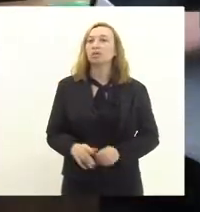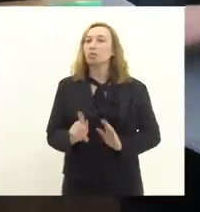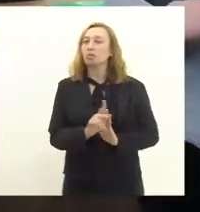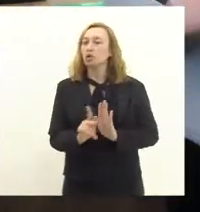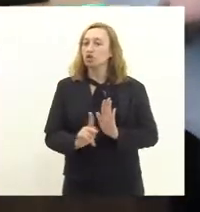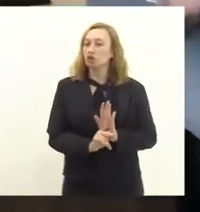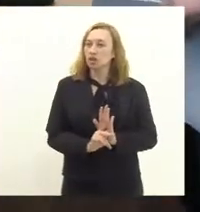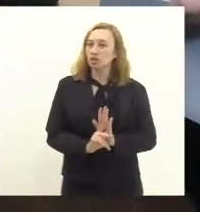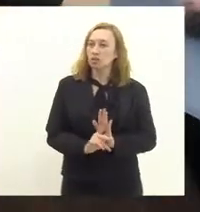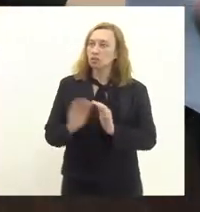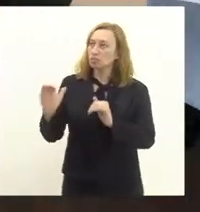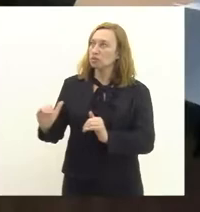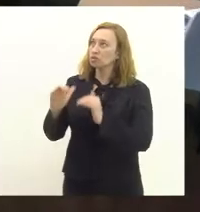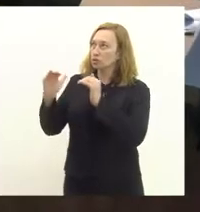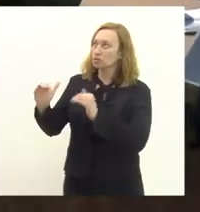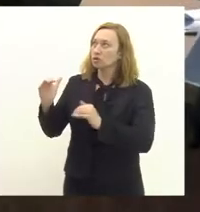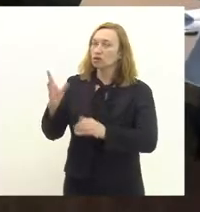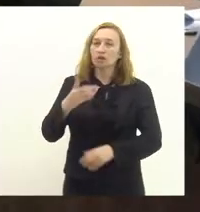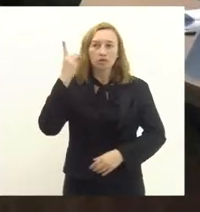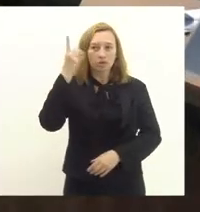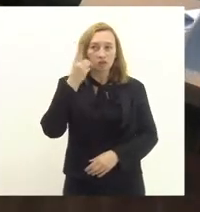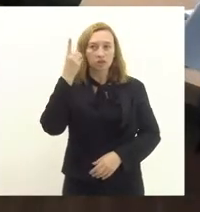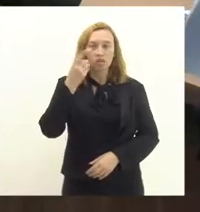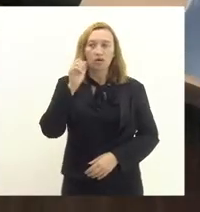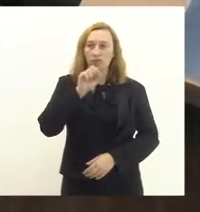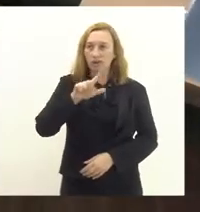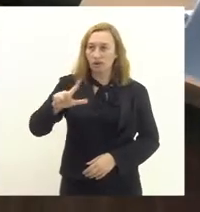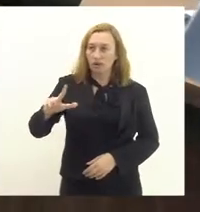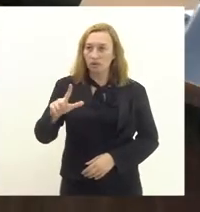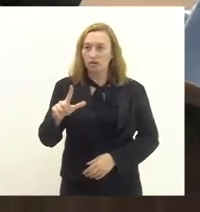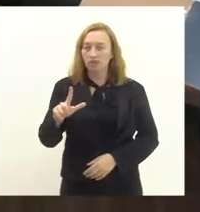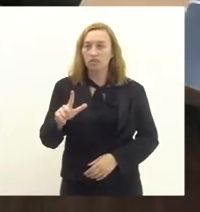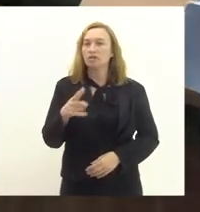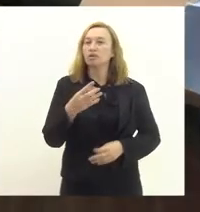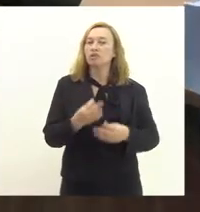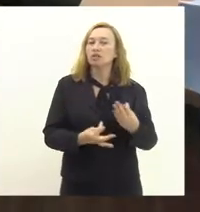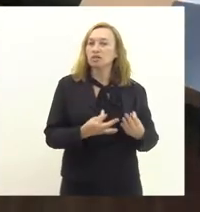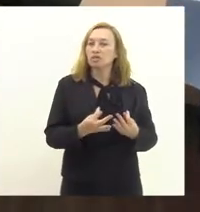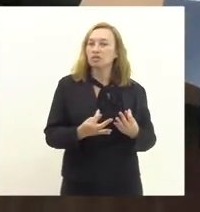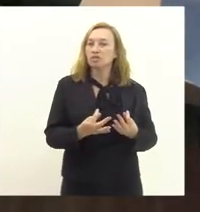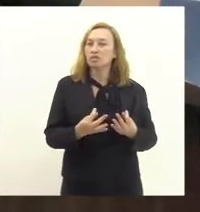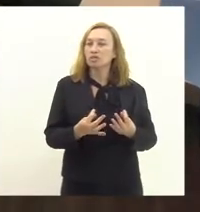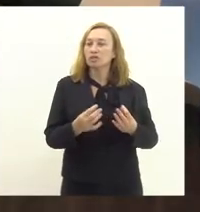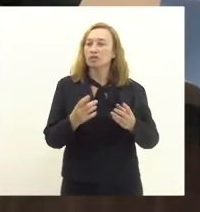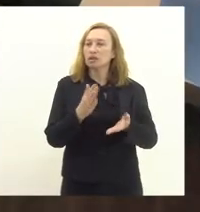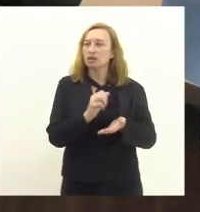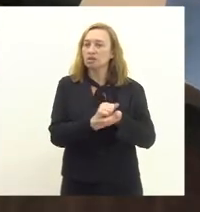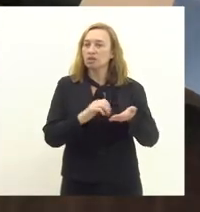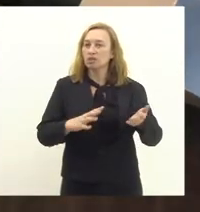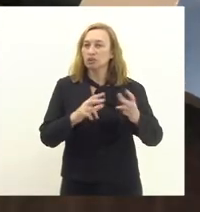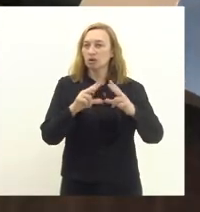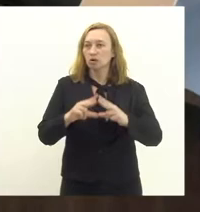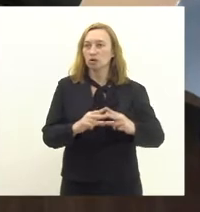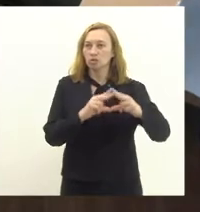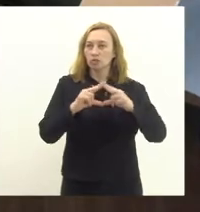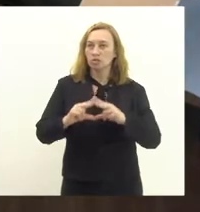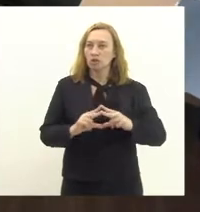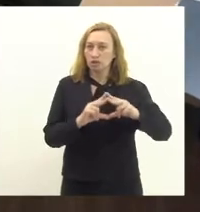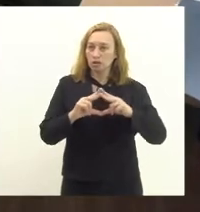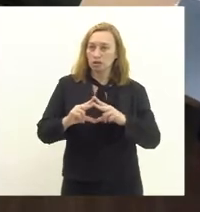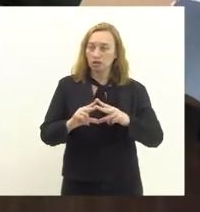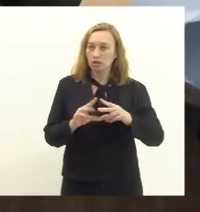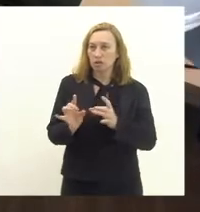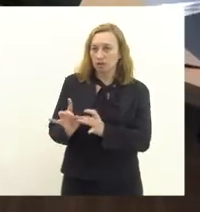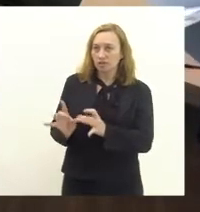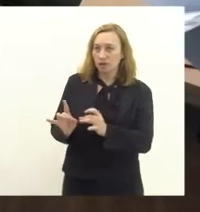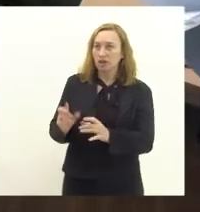Projeto de Vossa Excelência com o deputado Coronel Jairo, que trata sobre zoneamento para atividades de coleta, transporte e comercialização. Então,